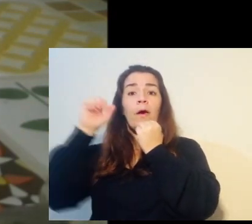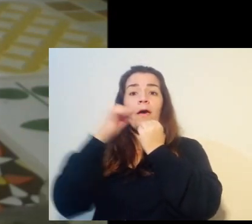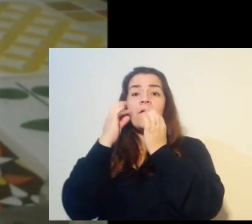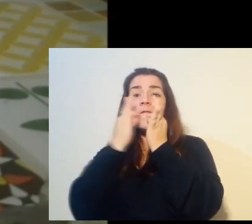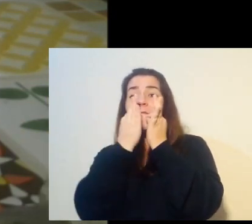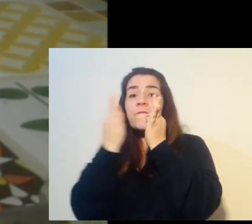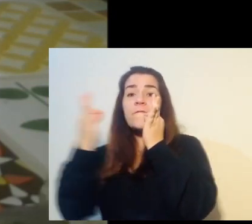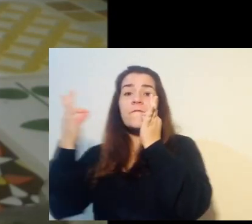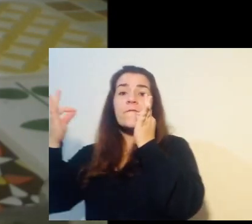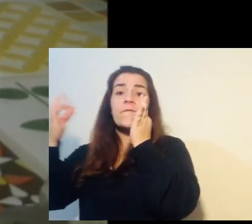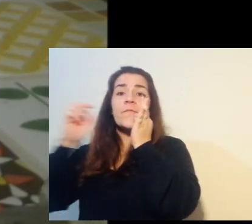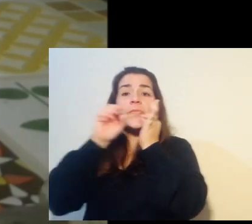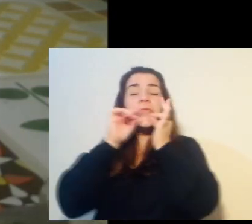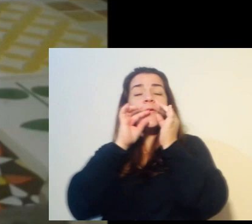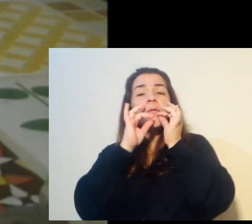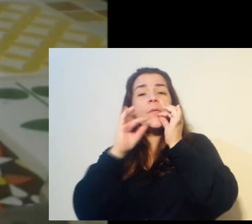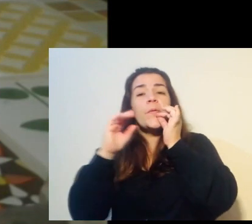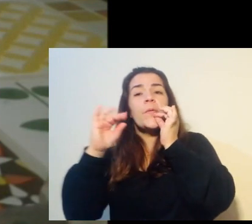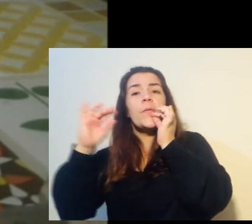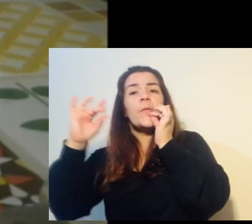Afinado em Si.